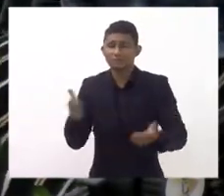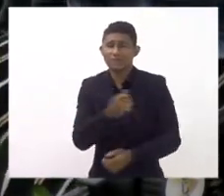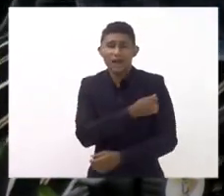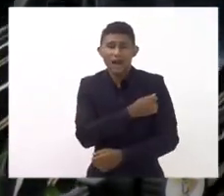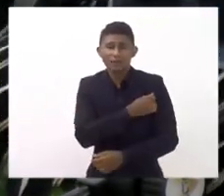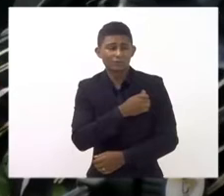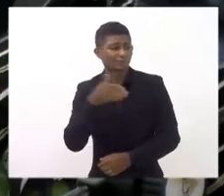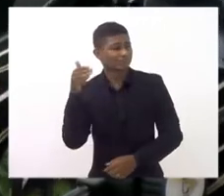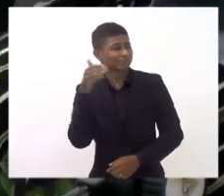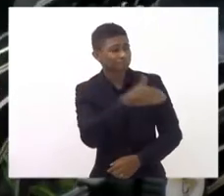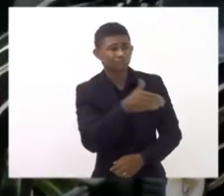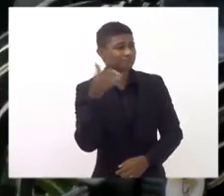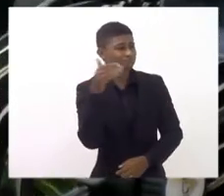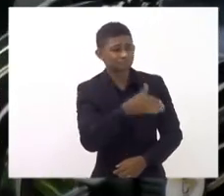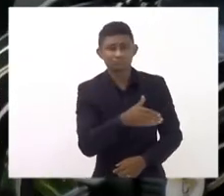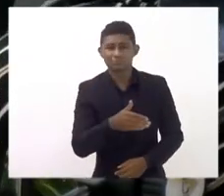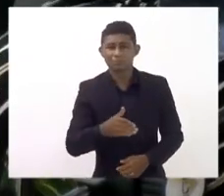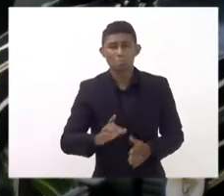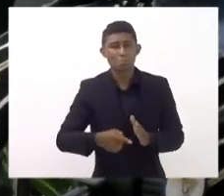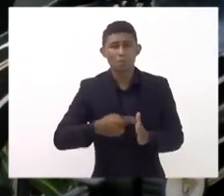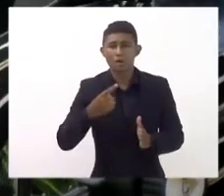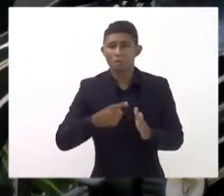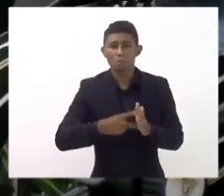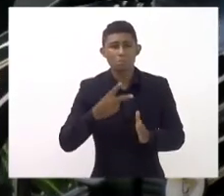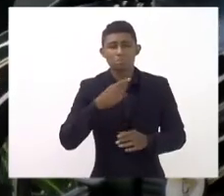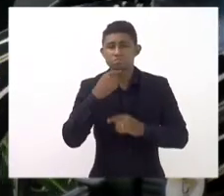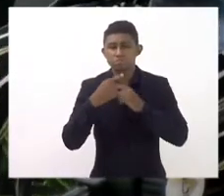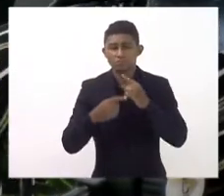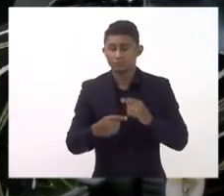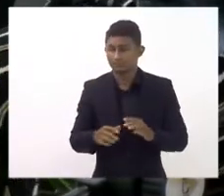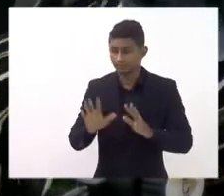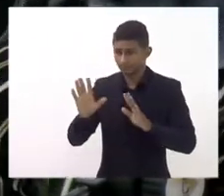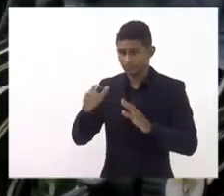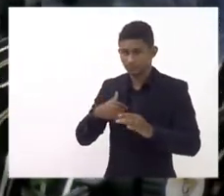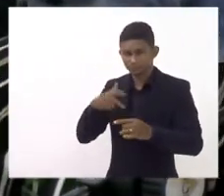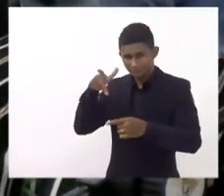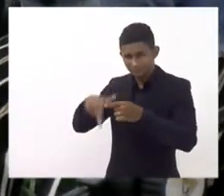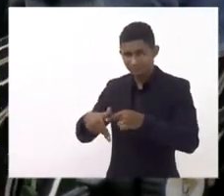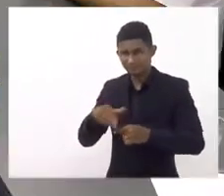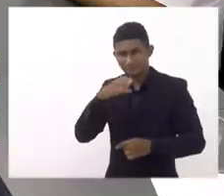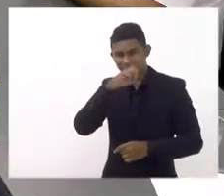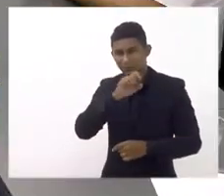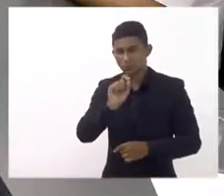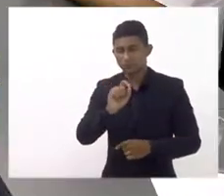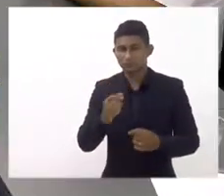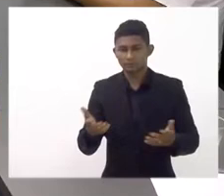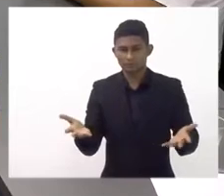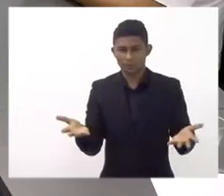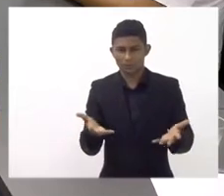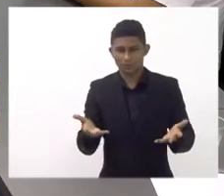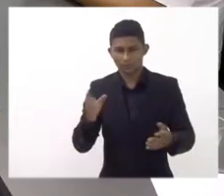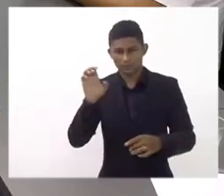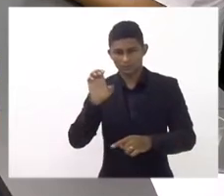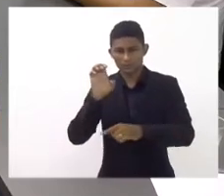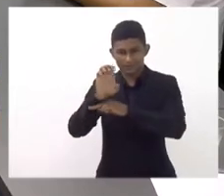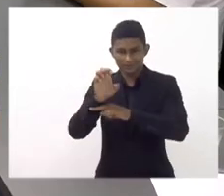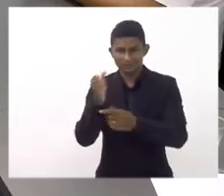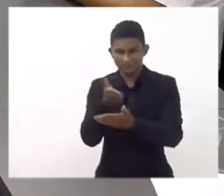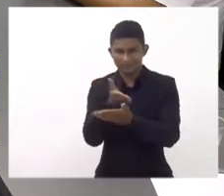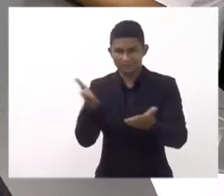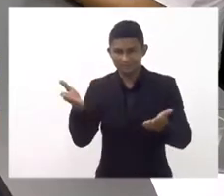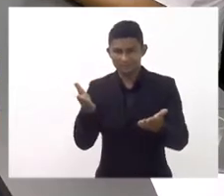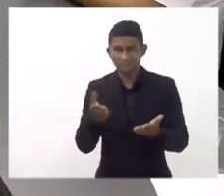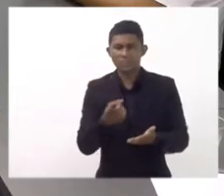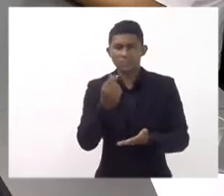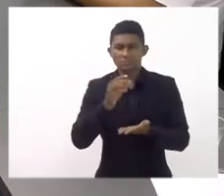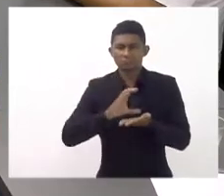vez ao nosso instituto. Samuel, você me permite até interrompê-lo rapidamente? Hoje, com o Estado não assumindo esse